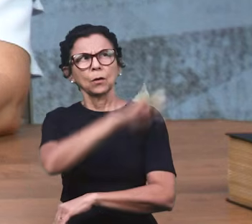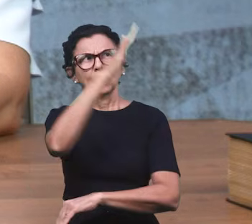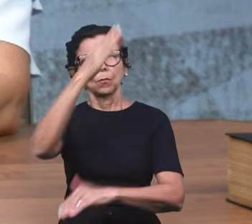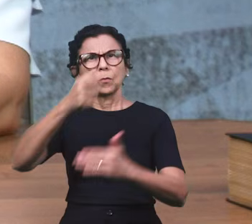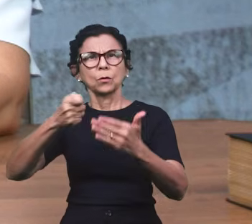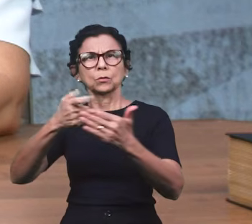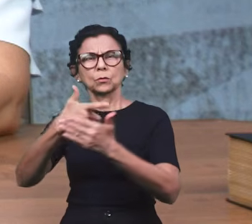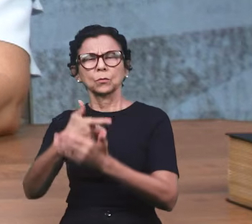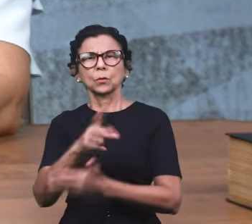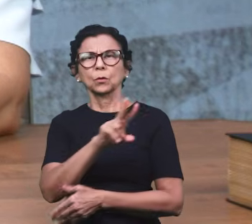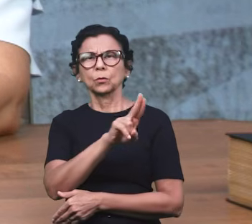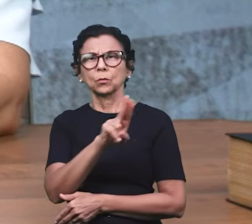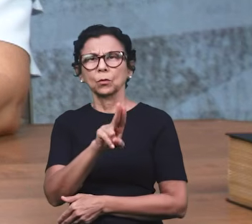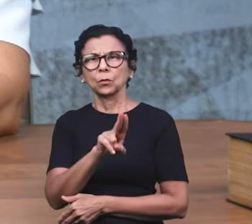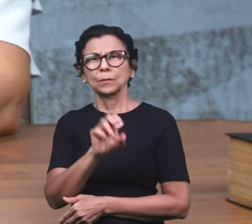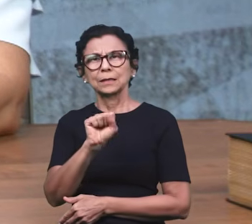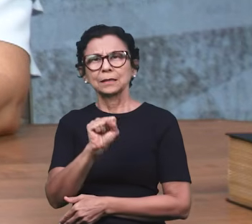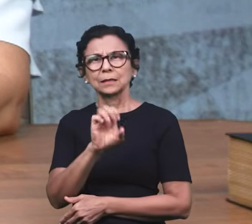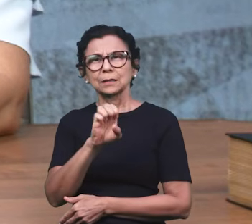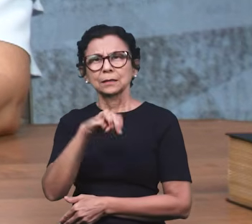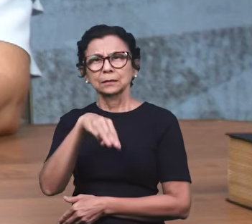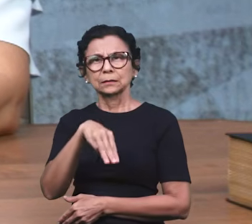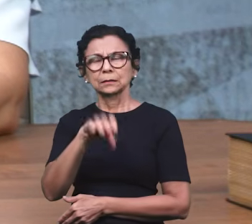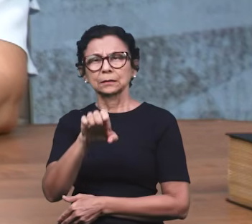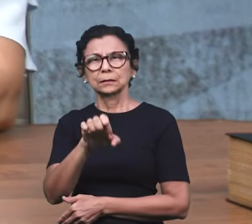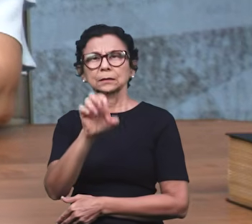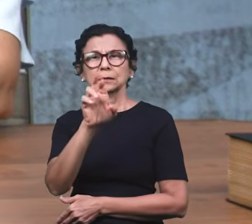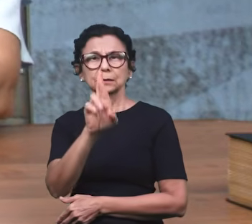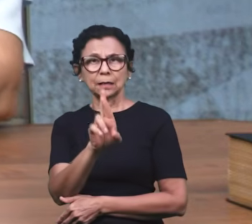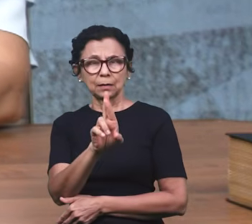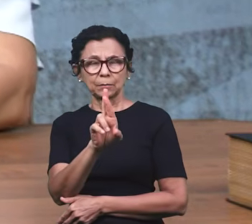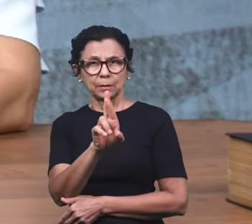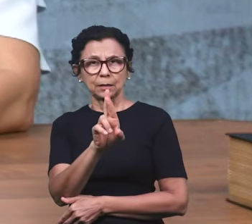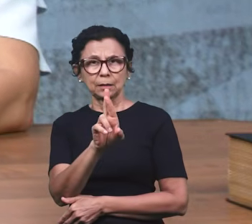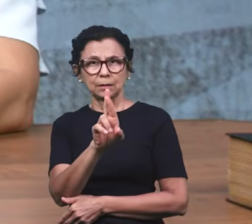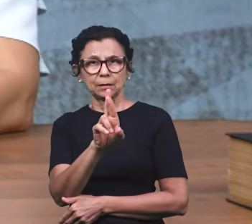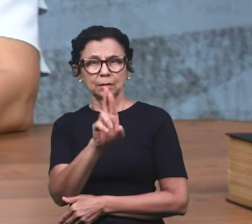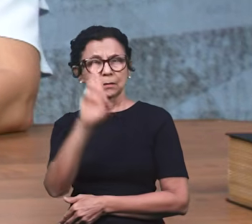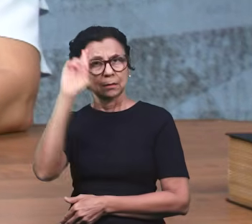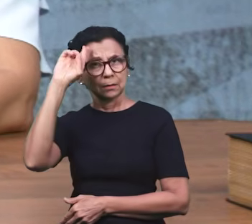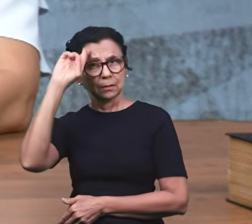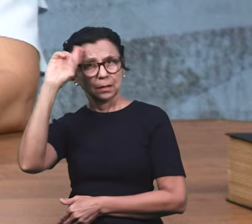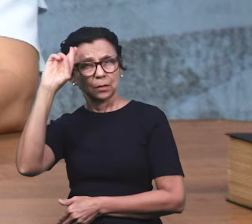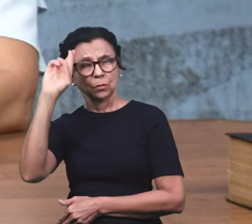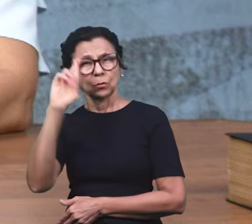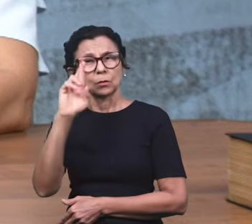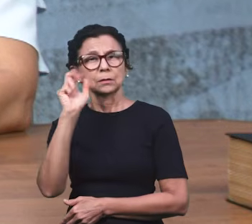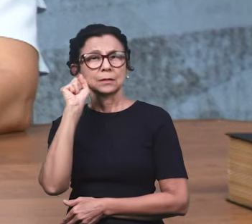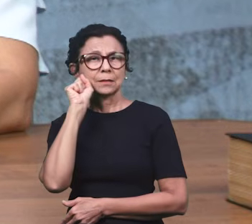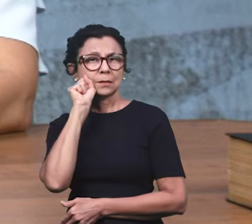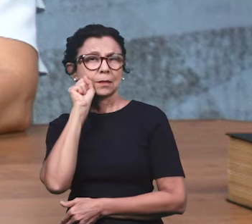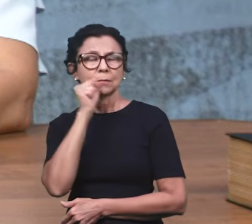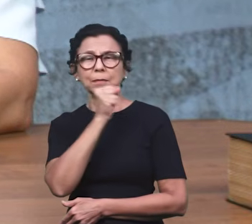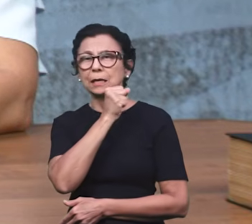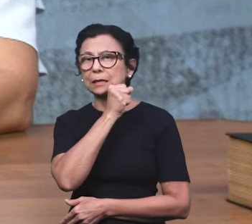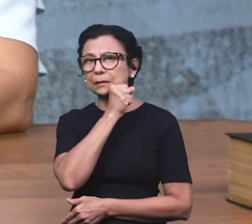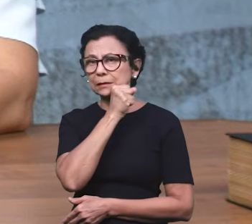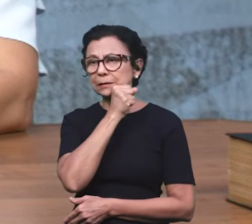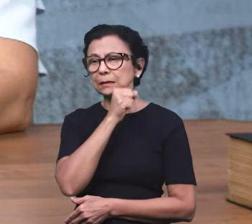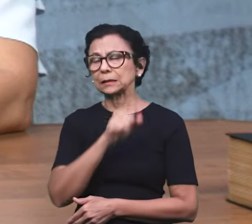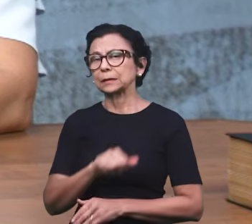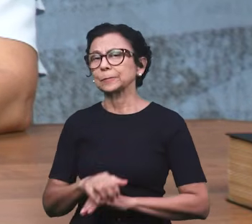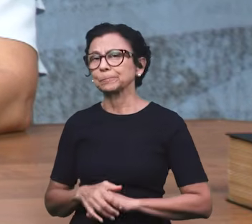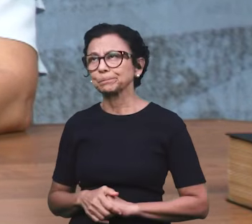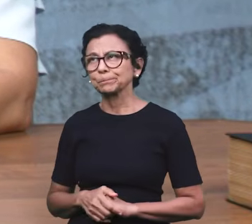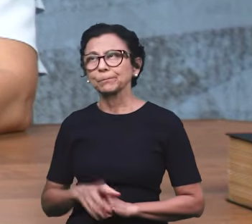de Semer, senhor do monte de Samaria. E fez Onri o que parecia mal